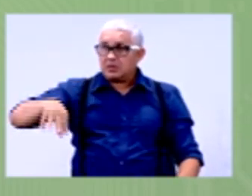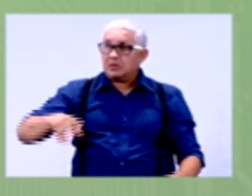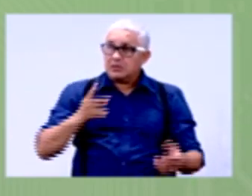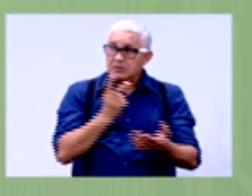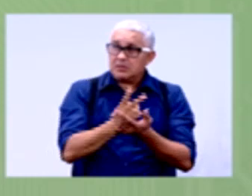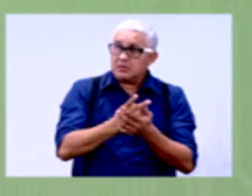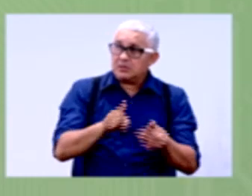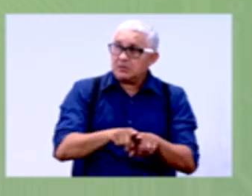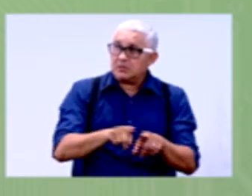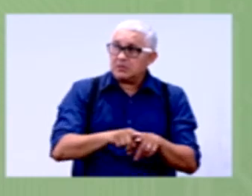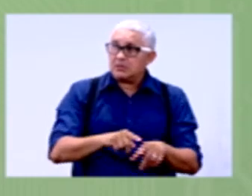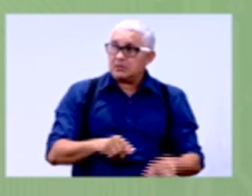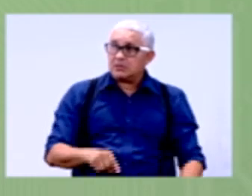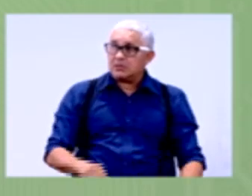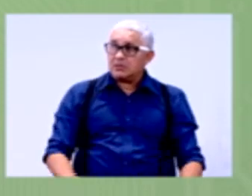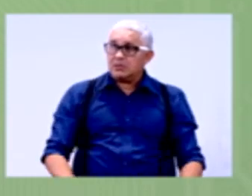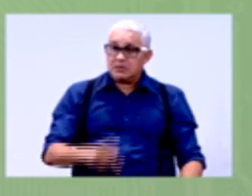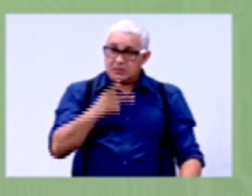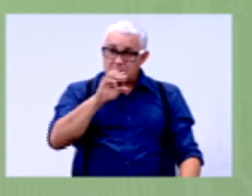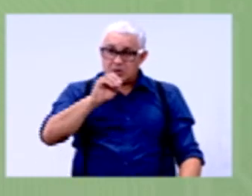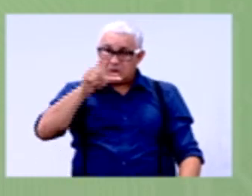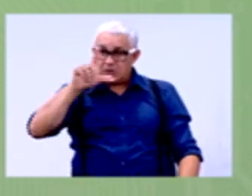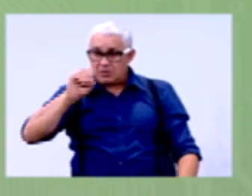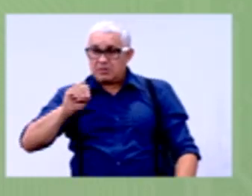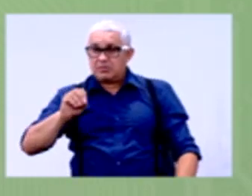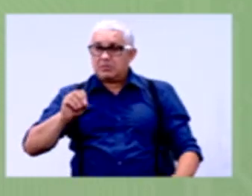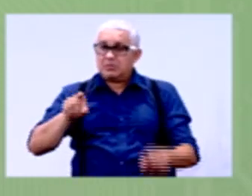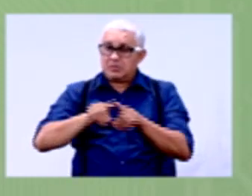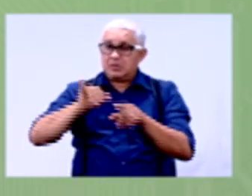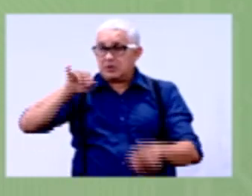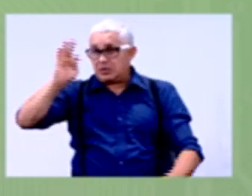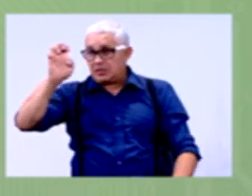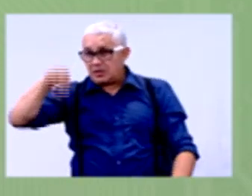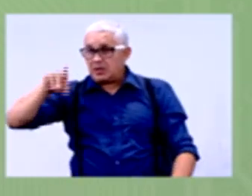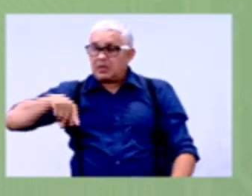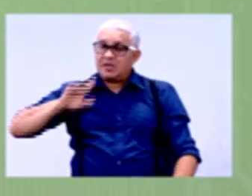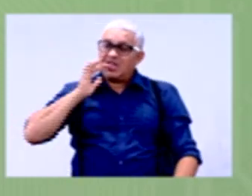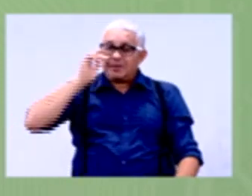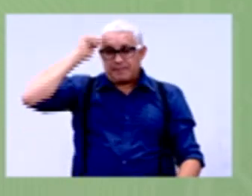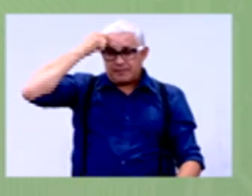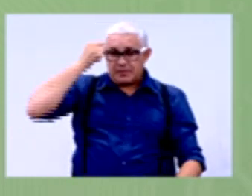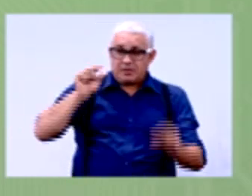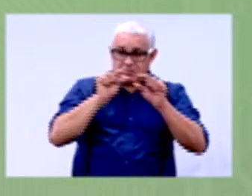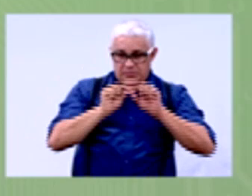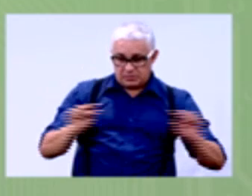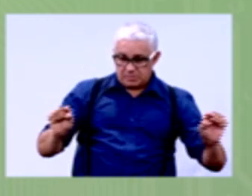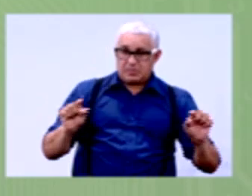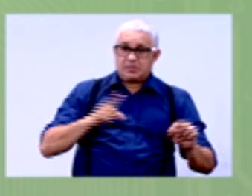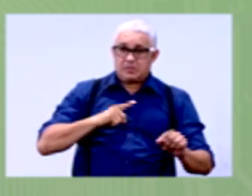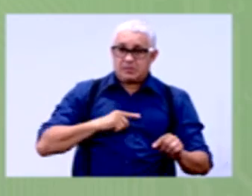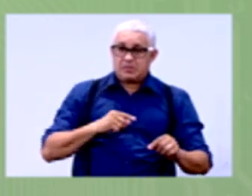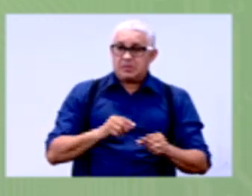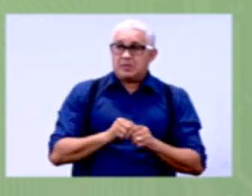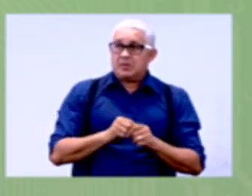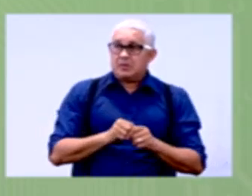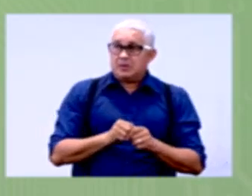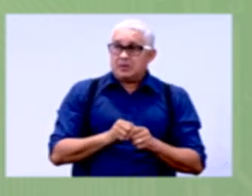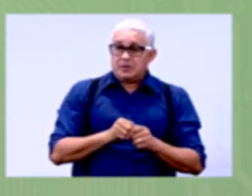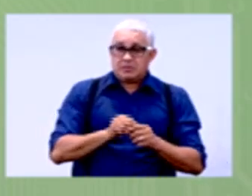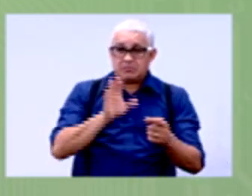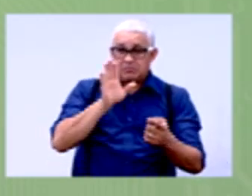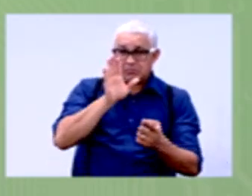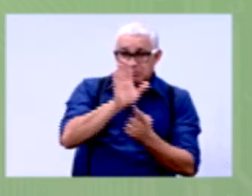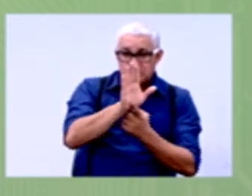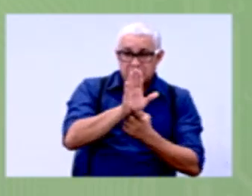é polo, e o item, que é ouro preto. Na linha de baixo, nós temos a função mostrar a informação, que vai